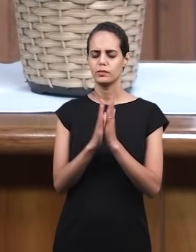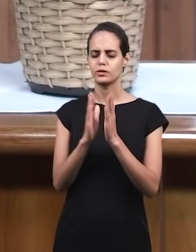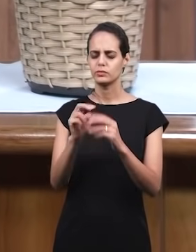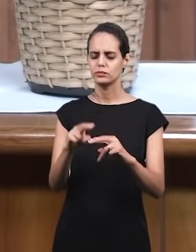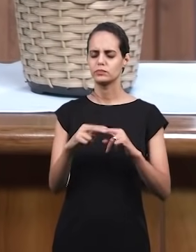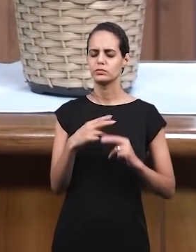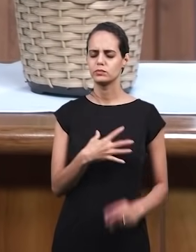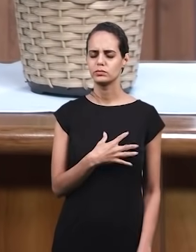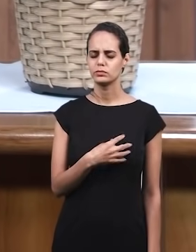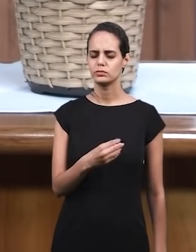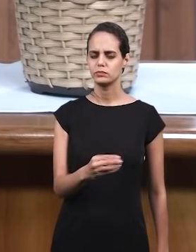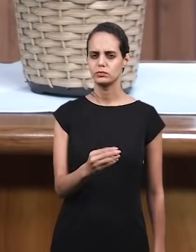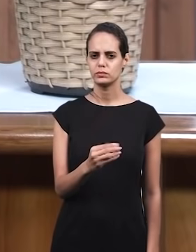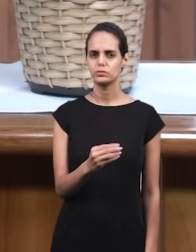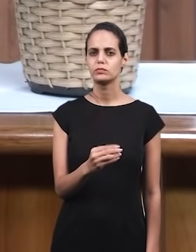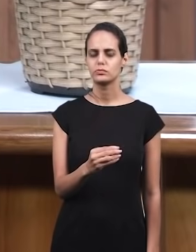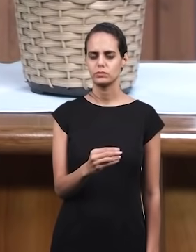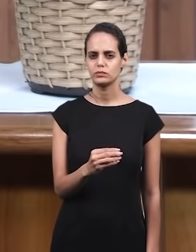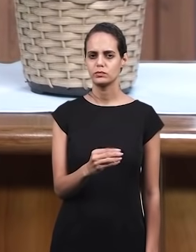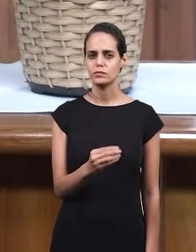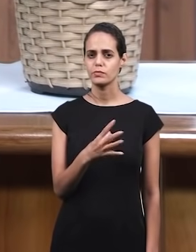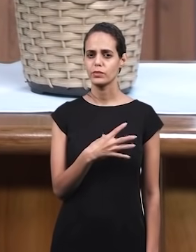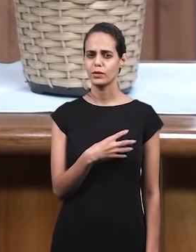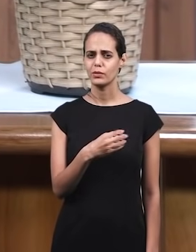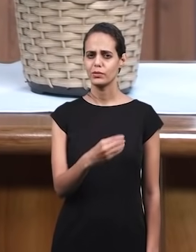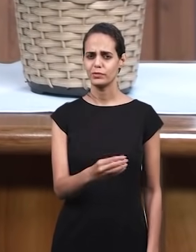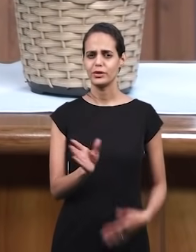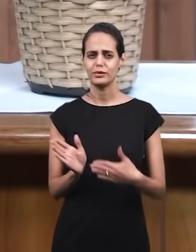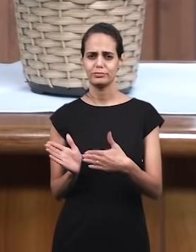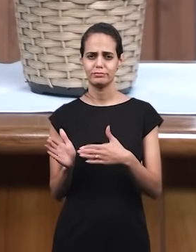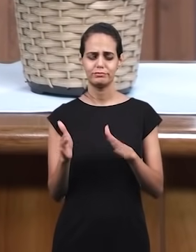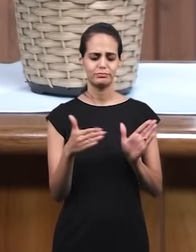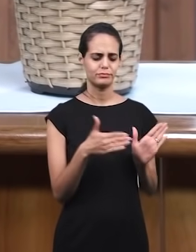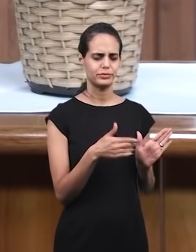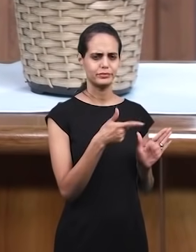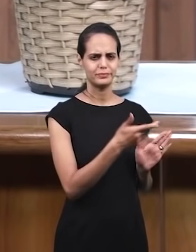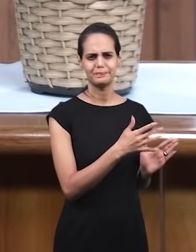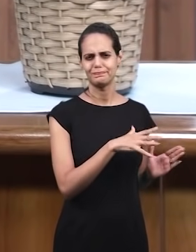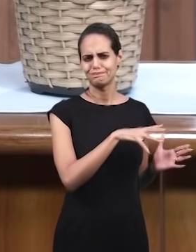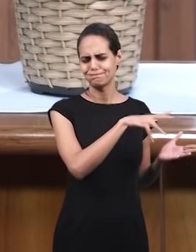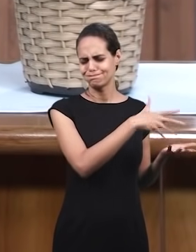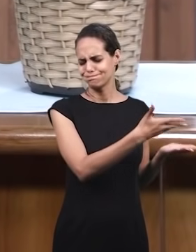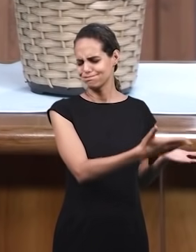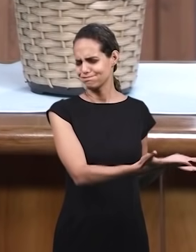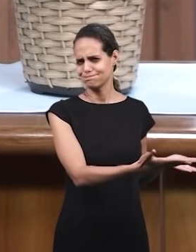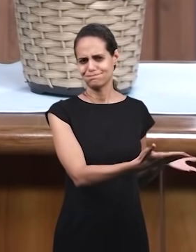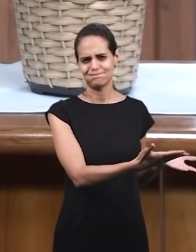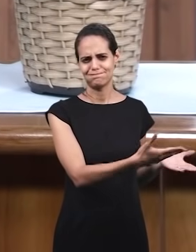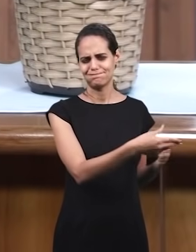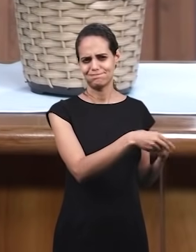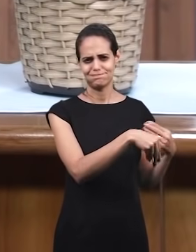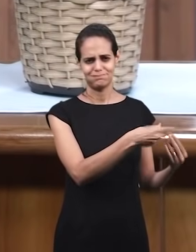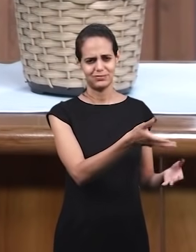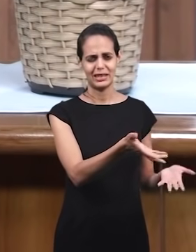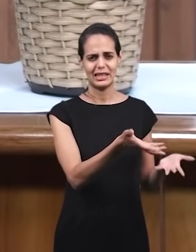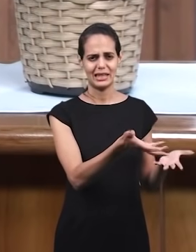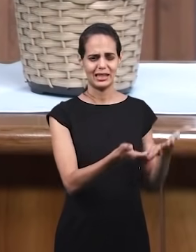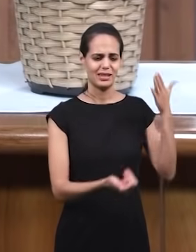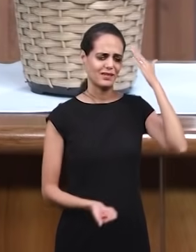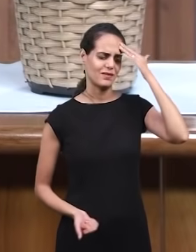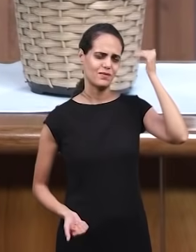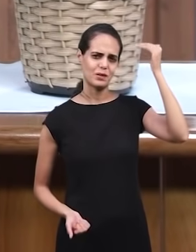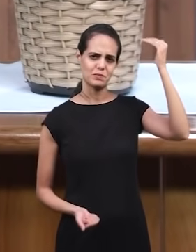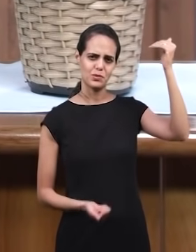orando pelo filho. O filho estava perdido nesse mundo aí, ele queria ser até